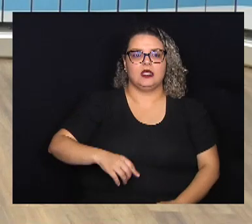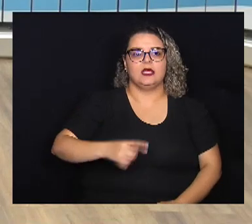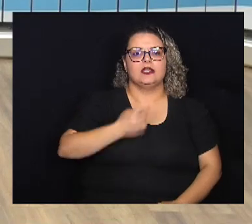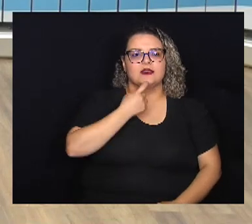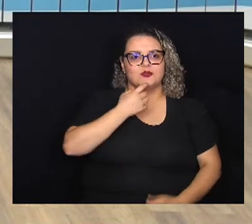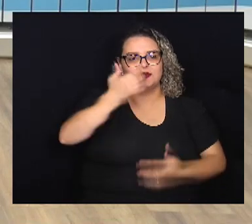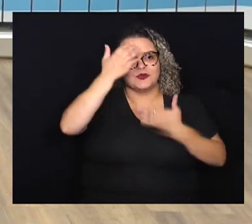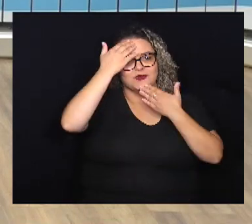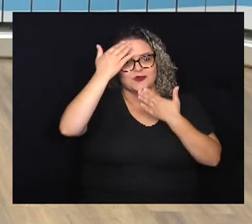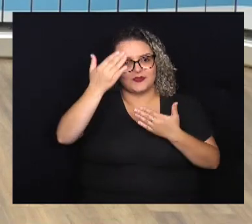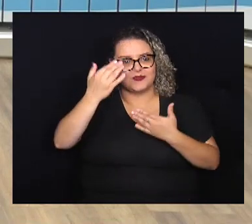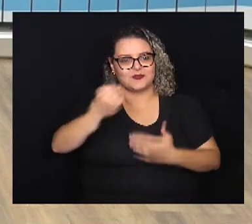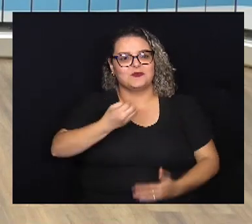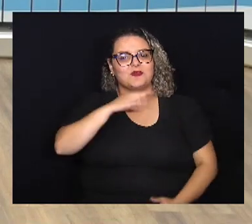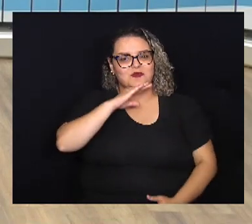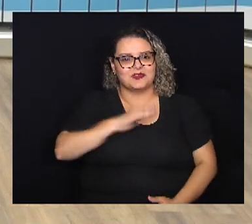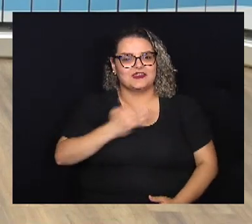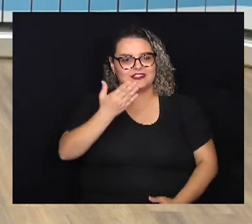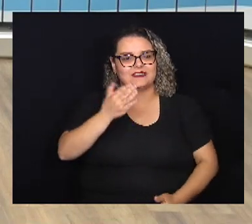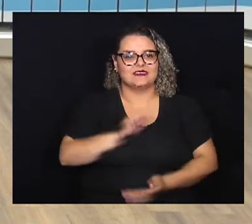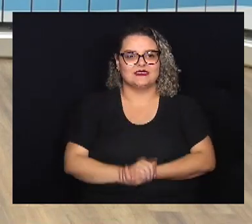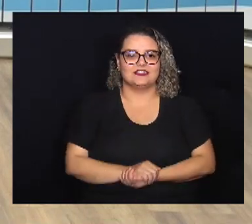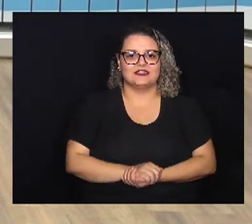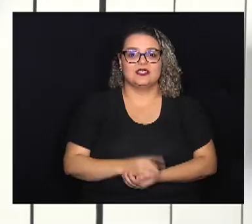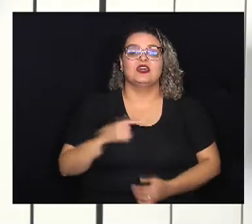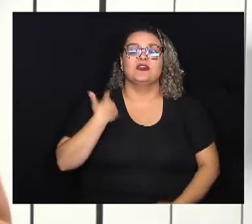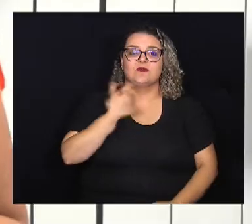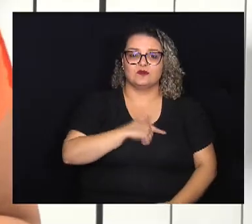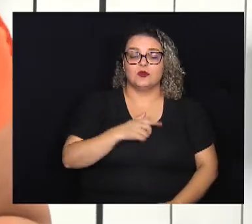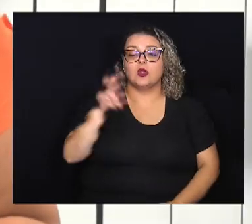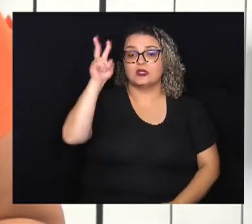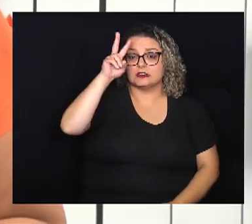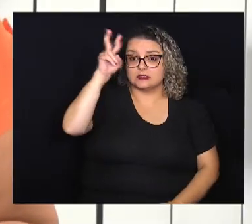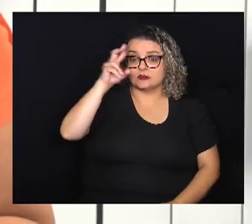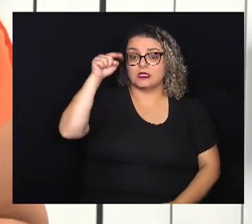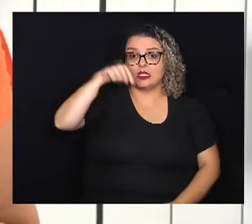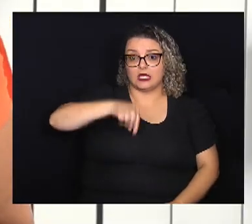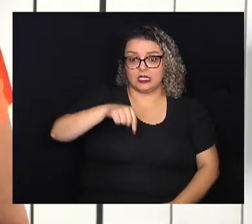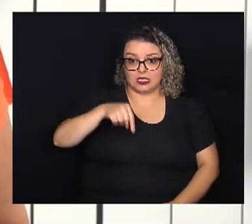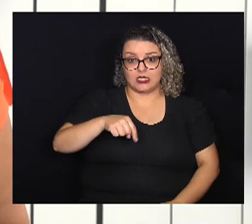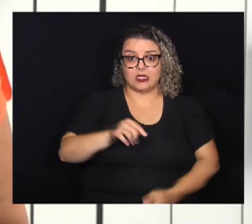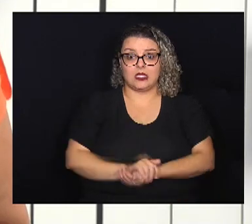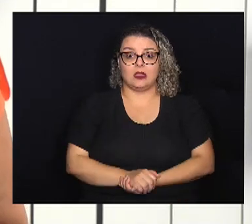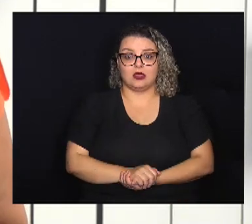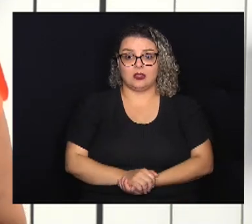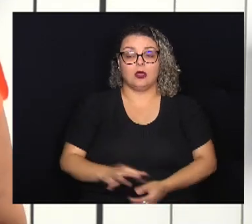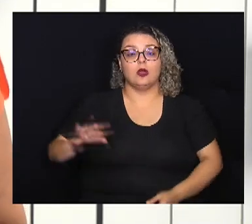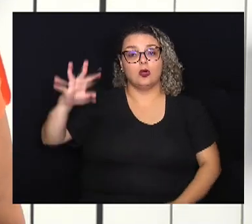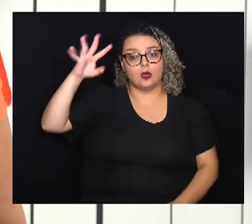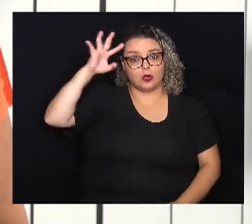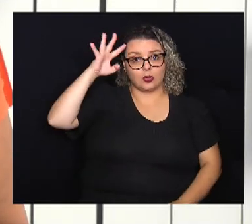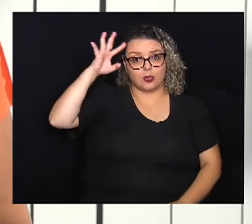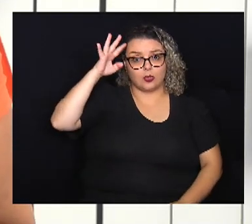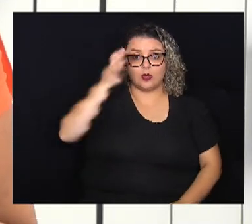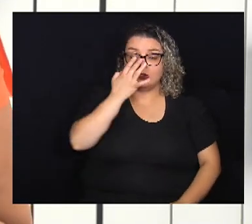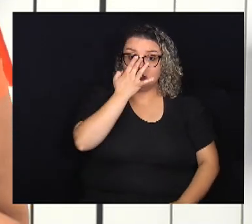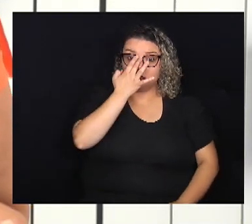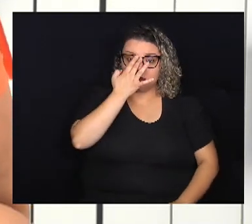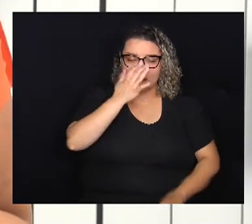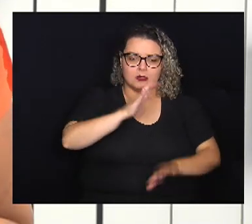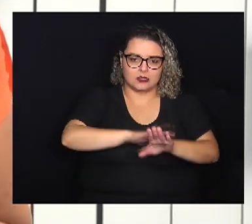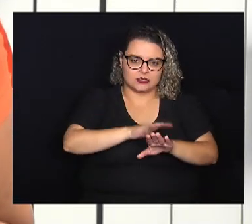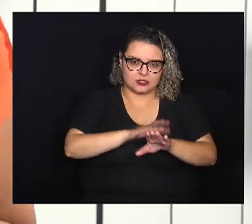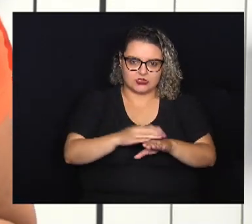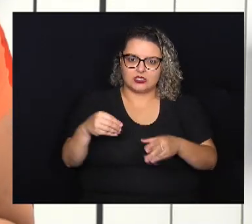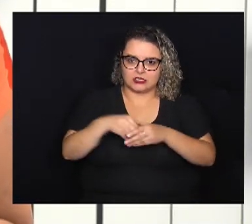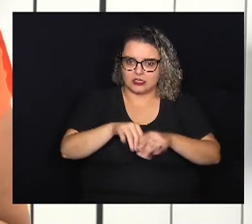viu? E uma boa tarde aí para você. E a gente lembra que nesta quarta-feira, a ação dentro